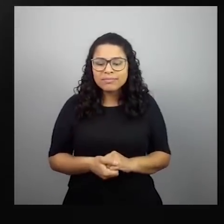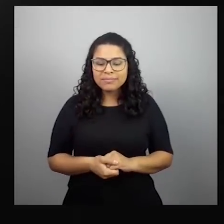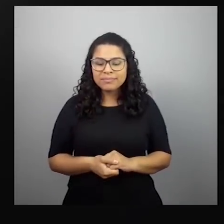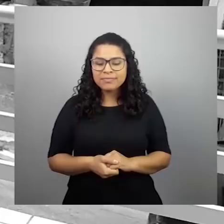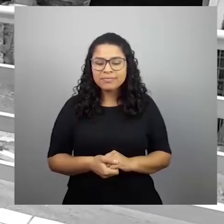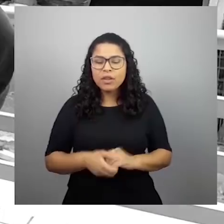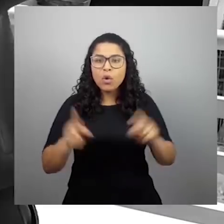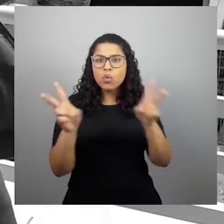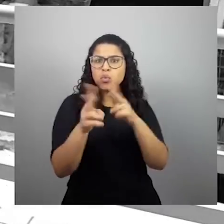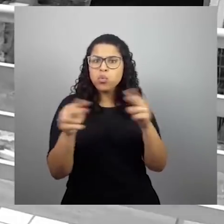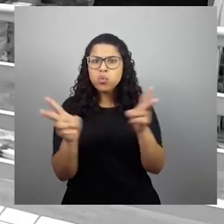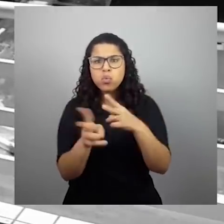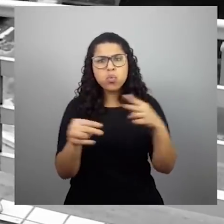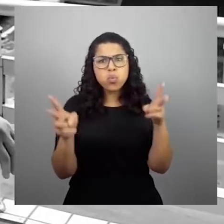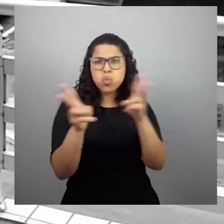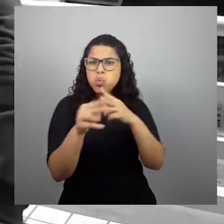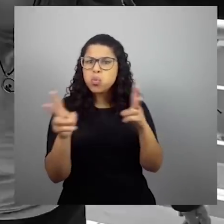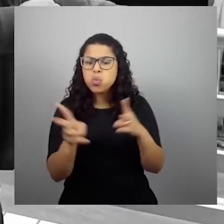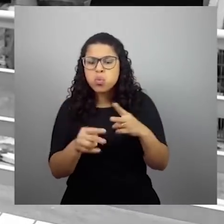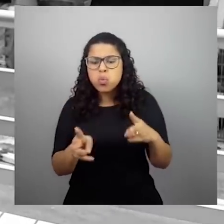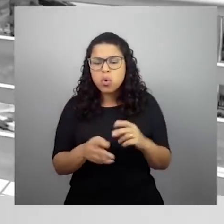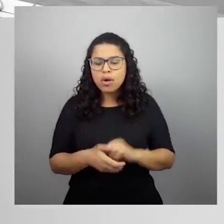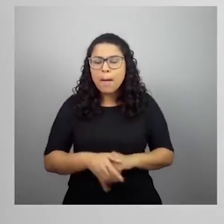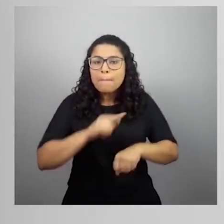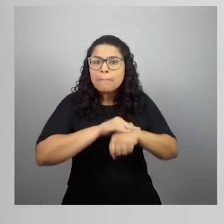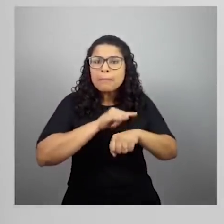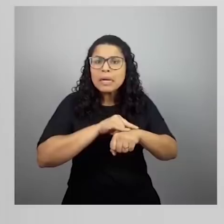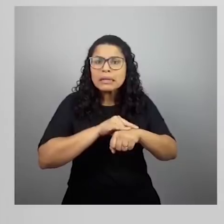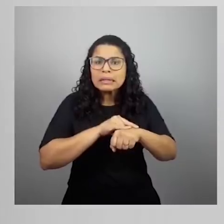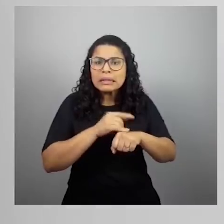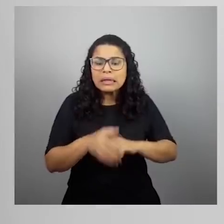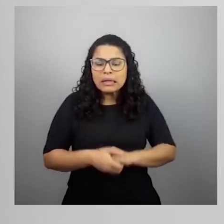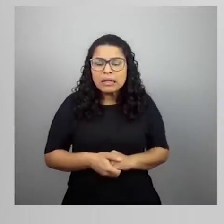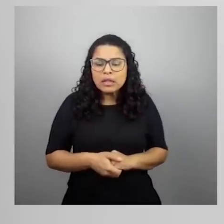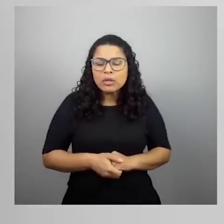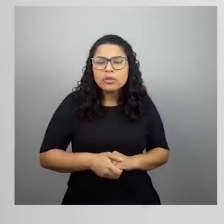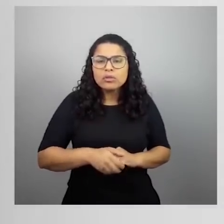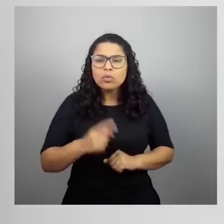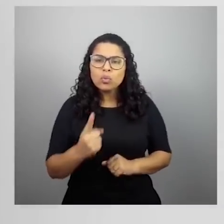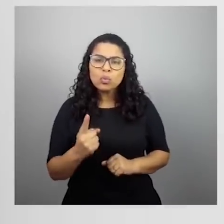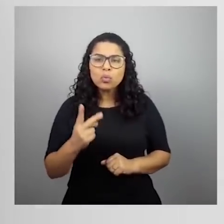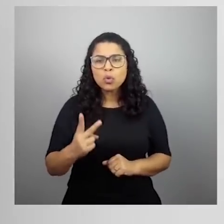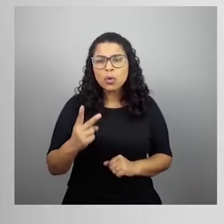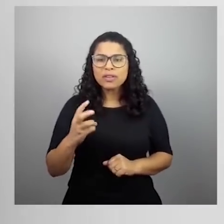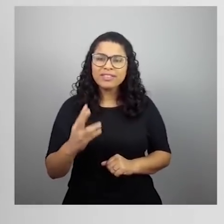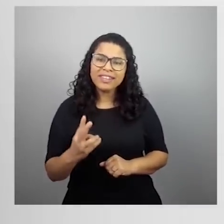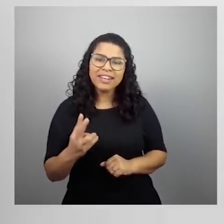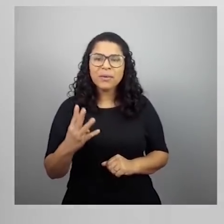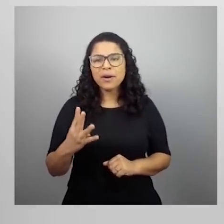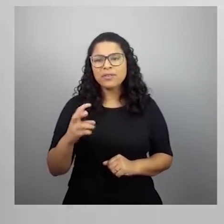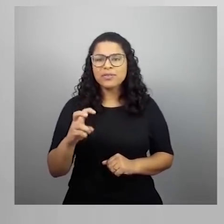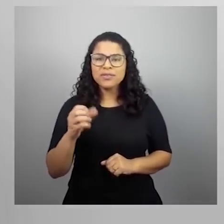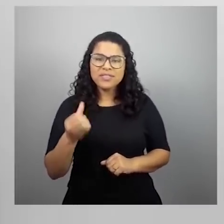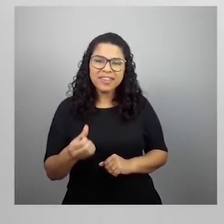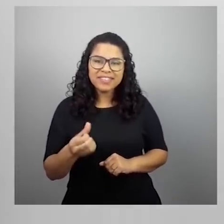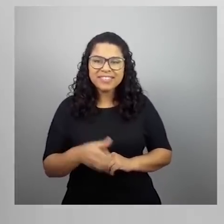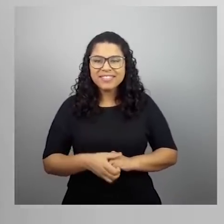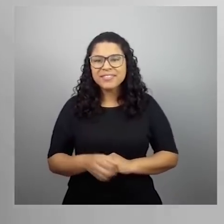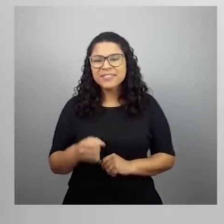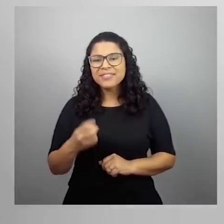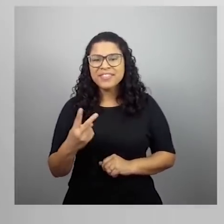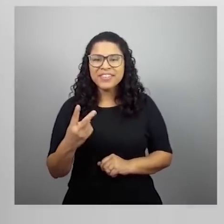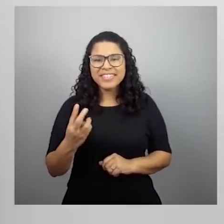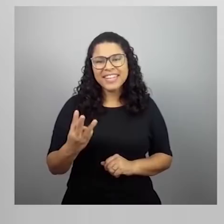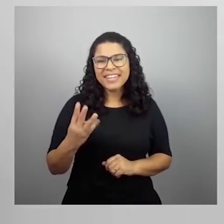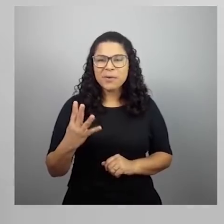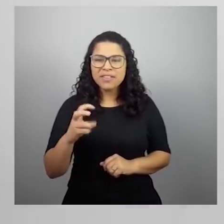de neve. E esse vendaval. Ui, que vento forte. E aqui eu caminhando pro banheiro, como na semana passada, e experimentando o passo da catira nesse trajeto. 2, 3,